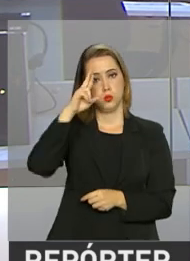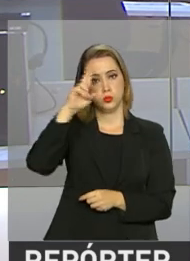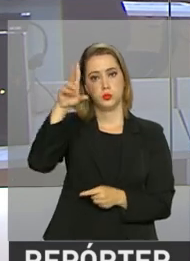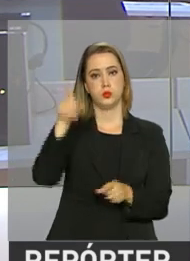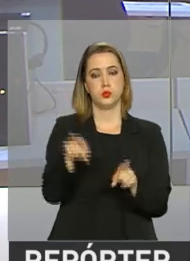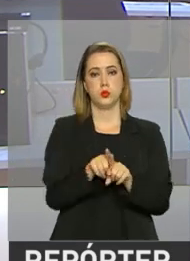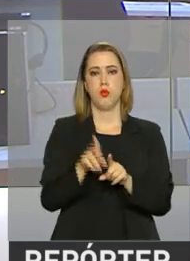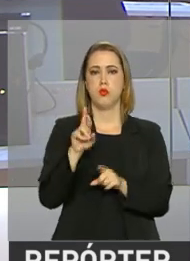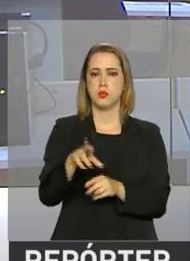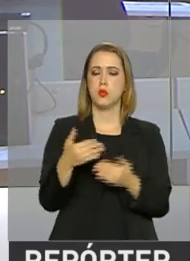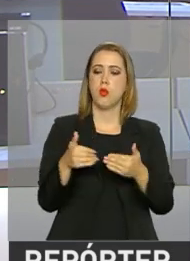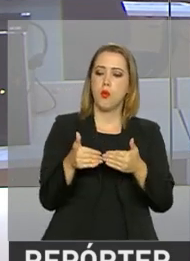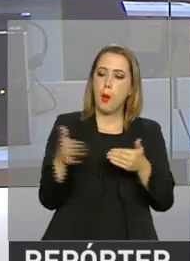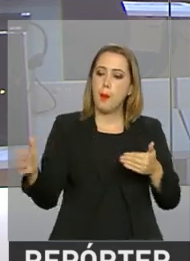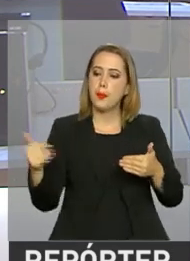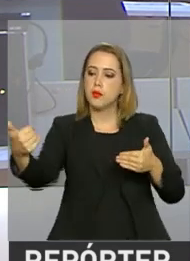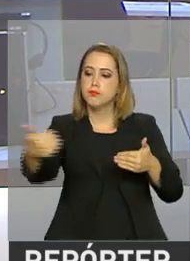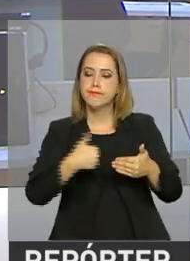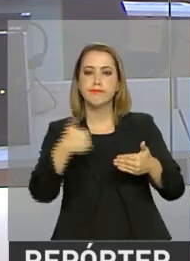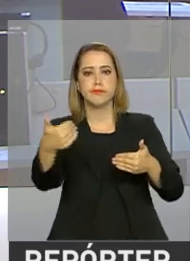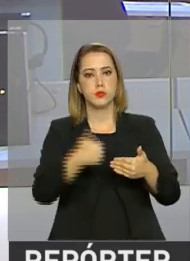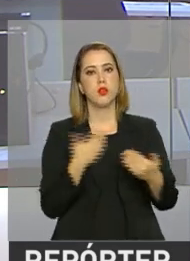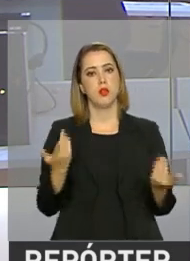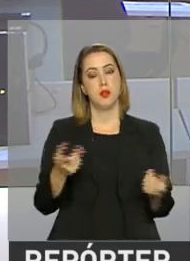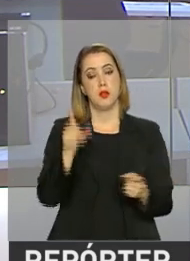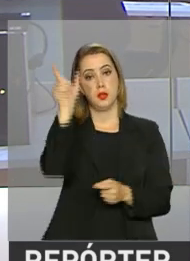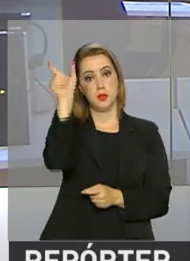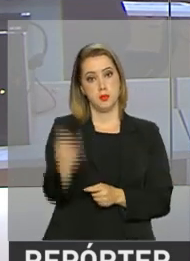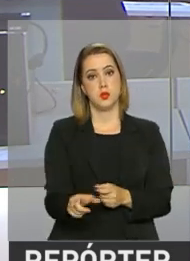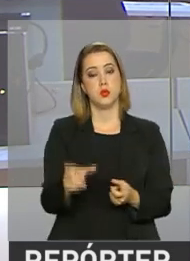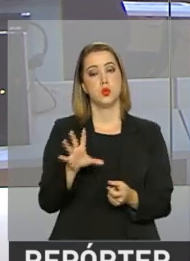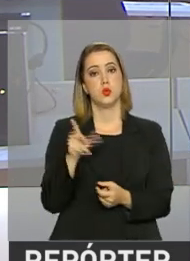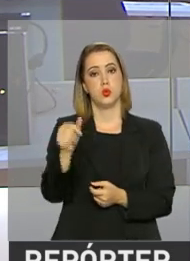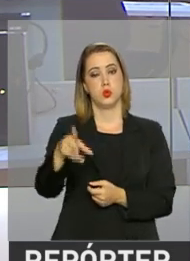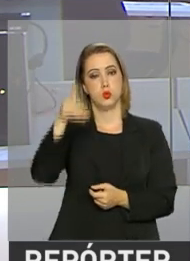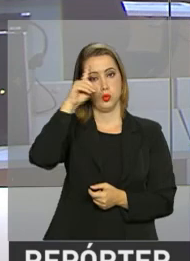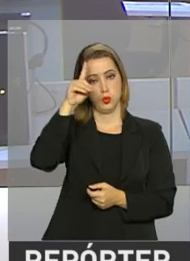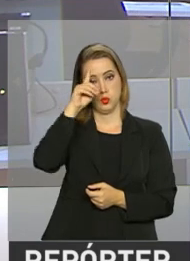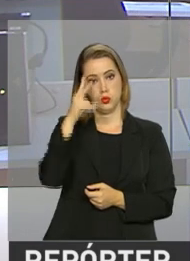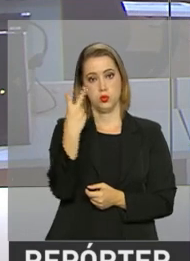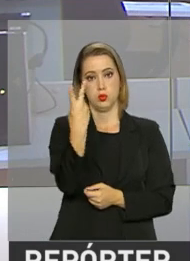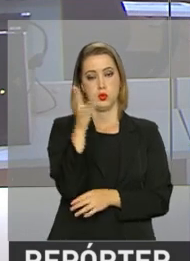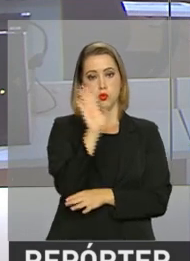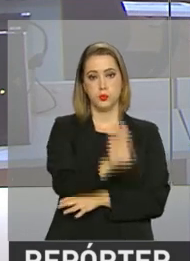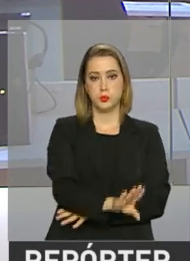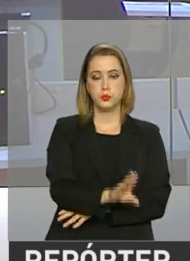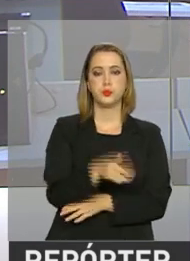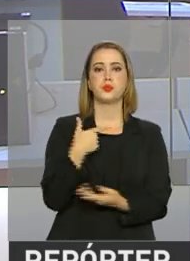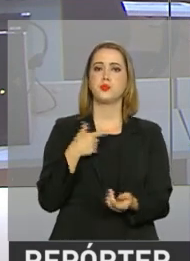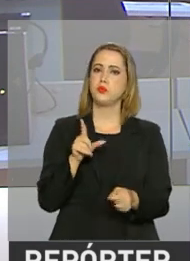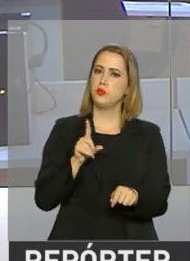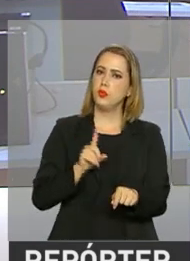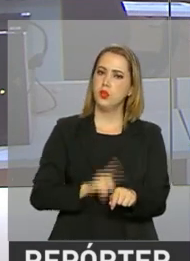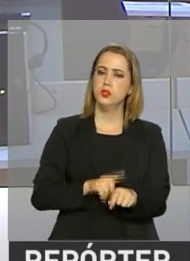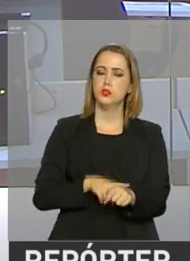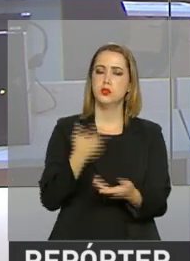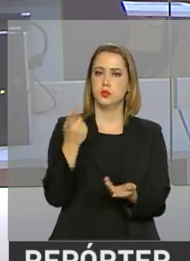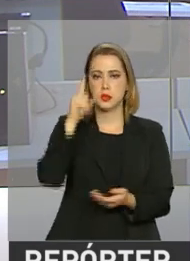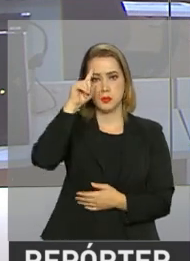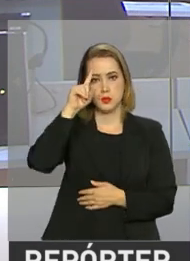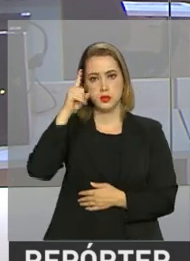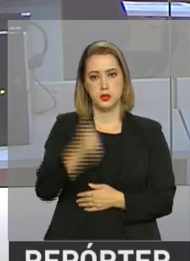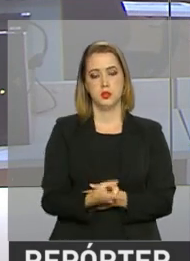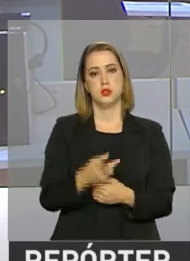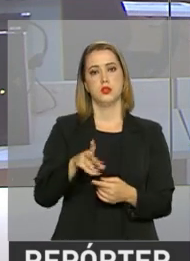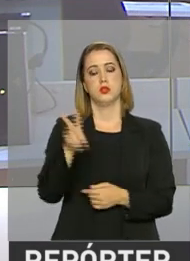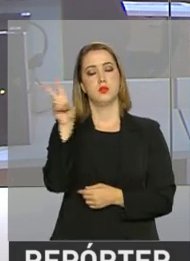vão abrir fronteira para os turistas brasileiros todos os dias às duas da tarde enquanto durar essa determinação